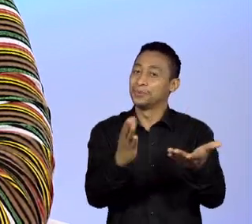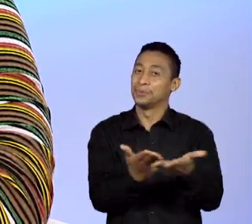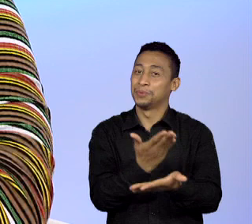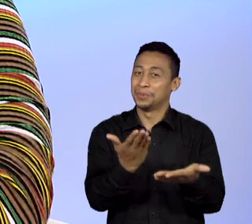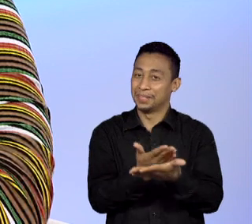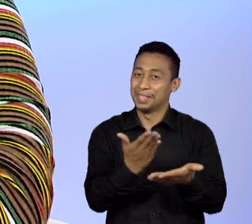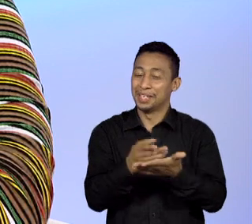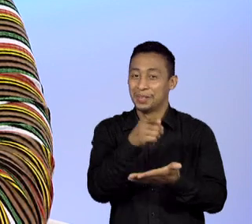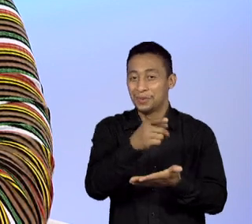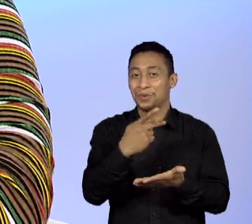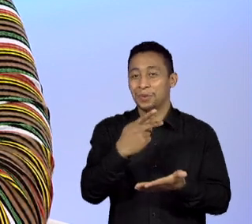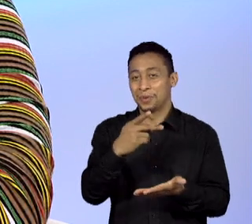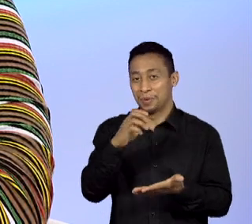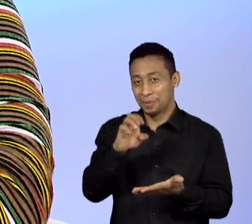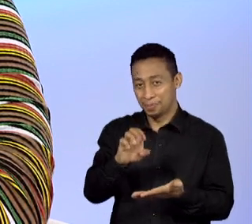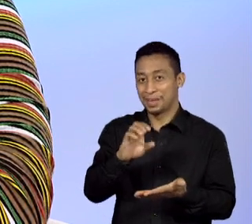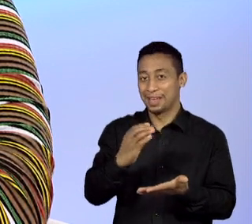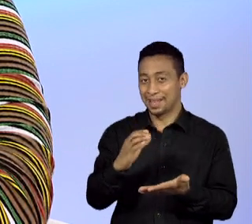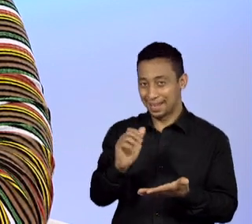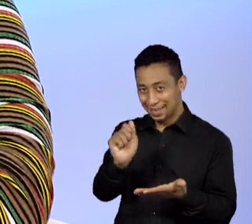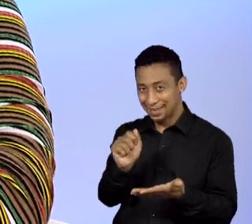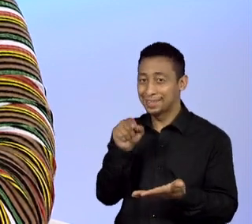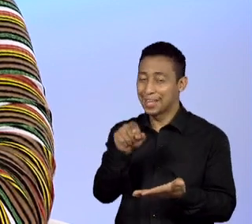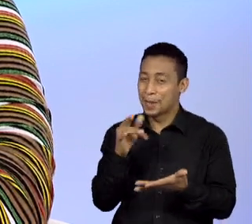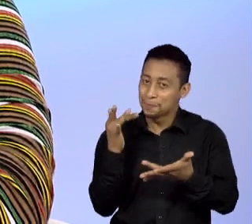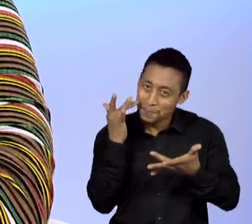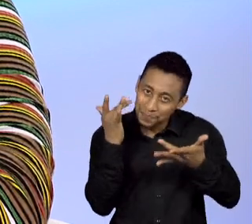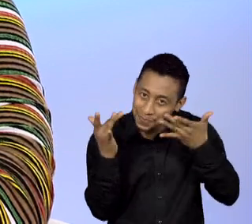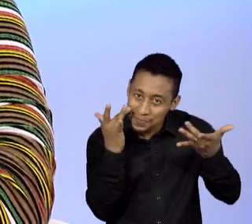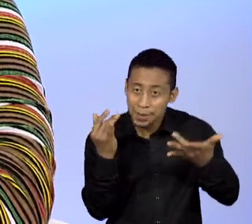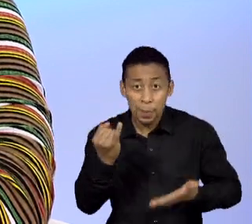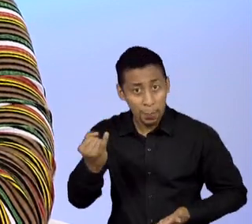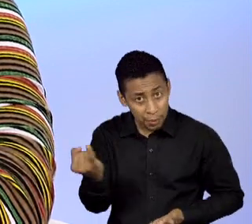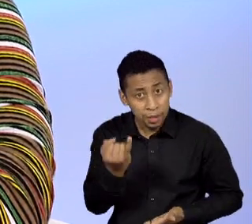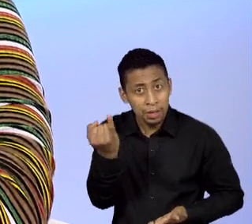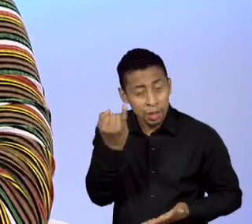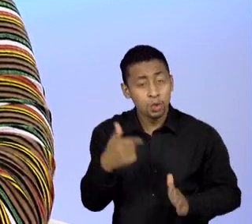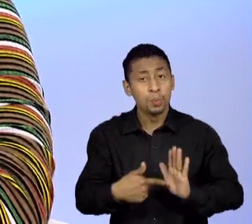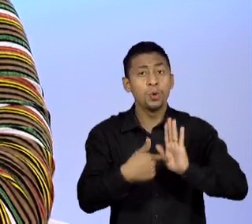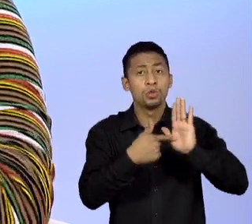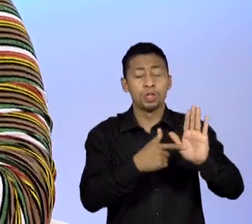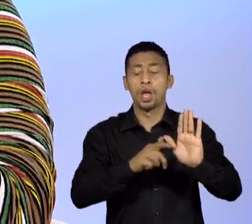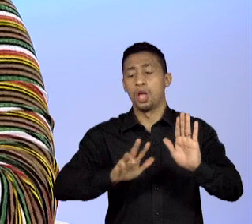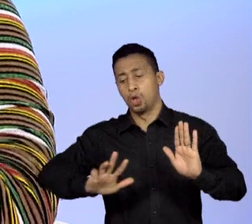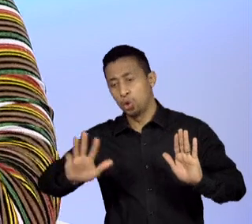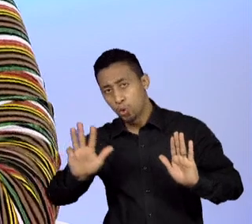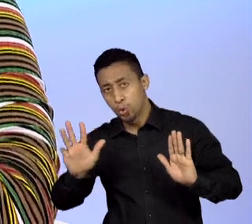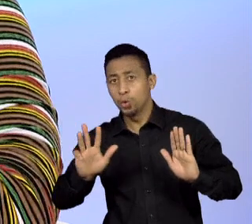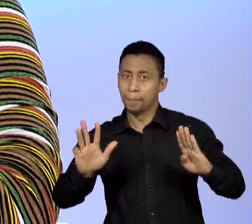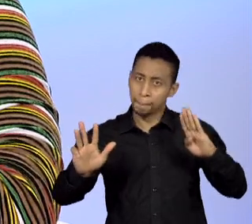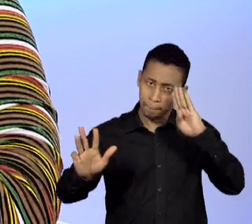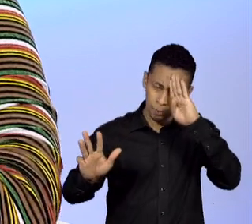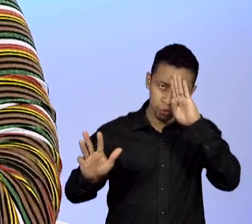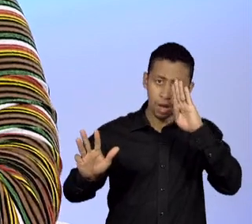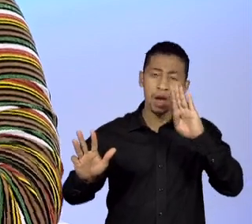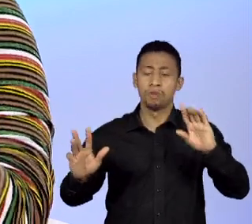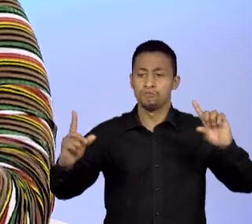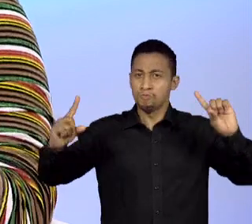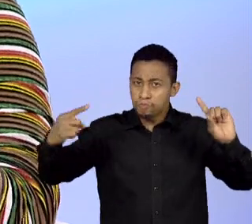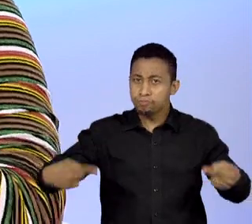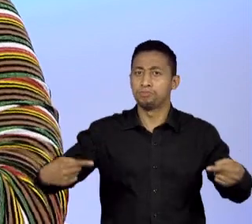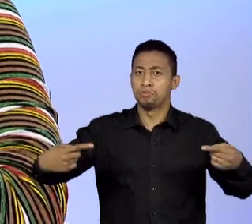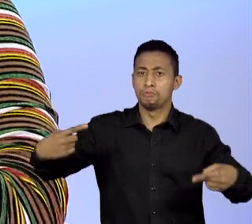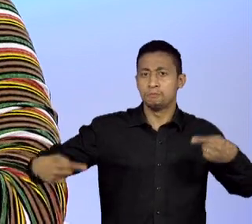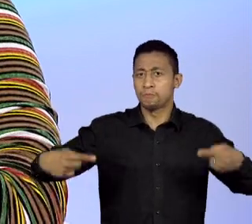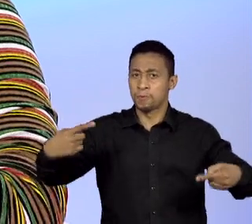acho que é muito interessante, né, trazer esse debate imaginário entre Bolsonaro e Lula em outubro de 2022 e como